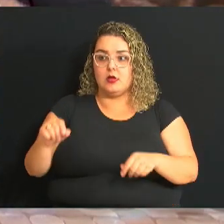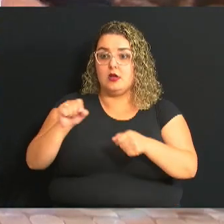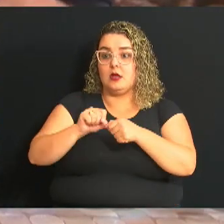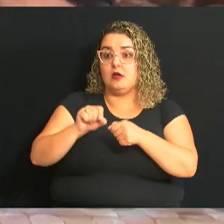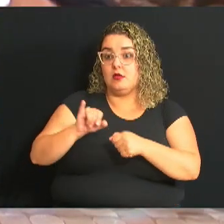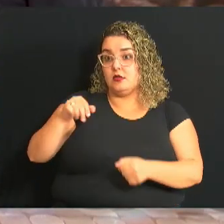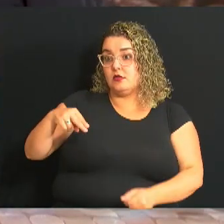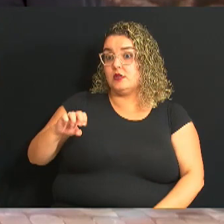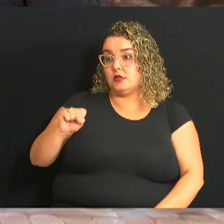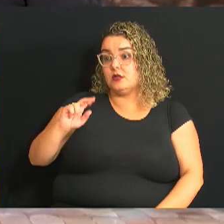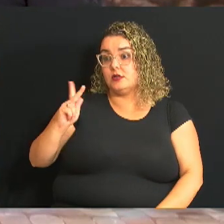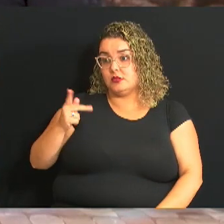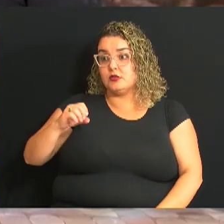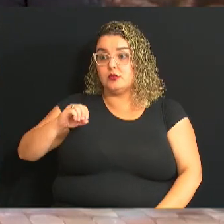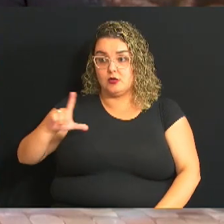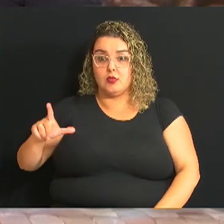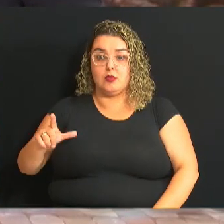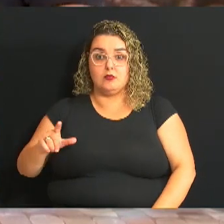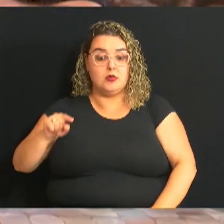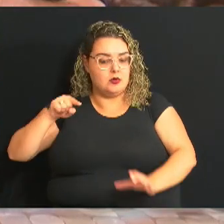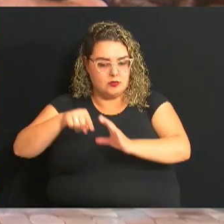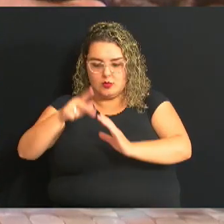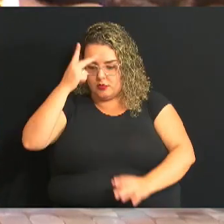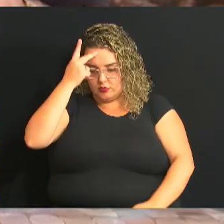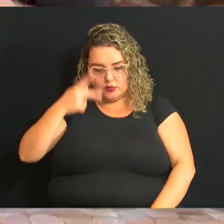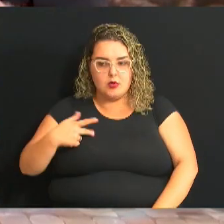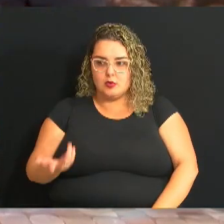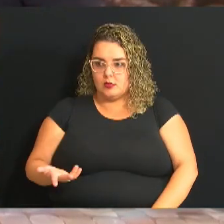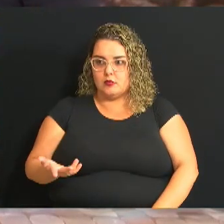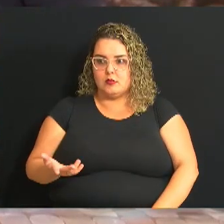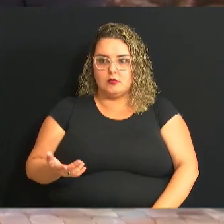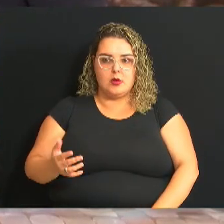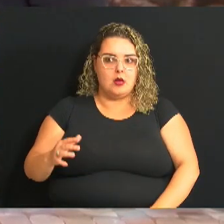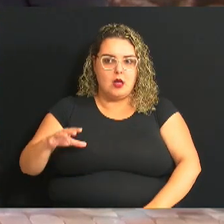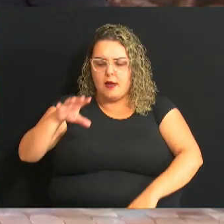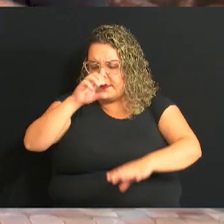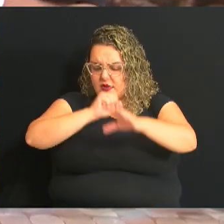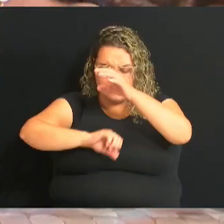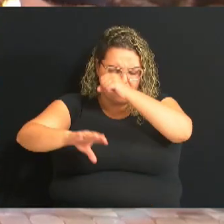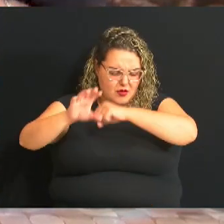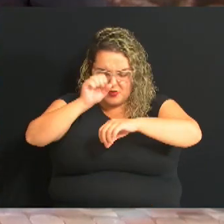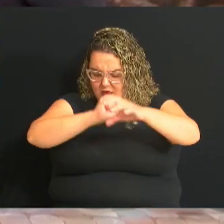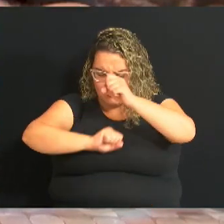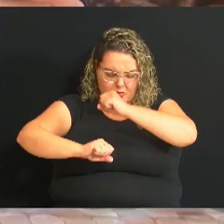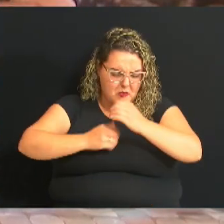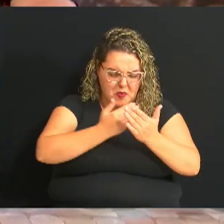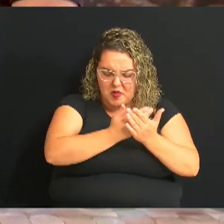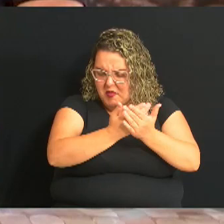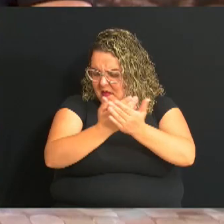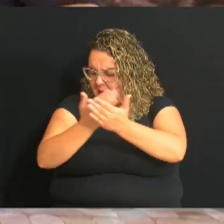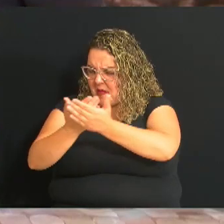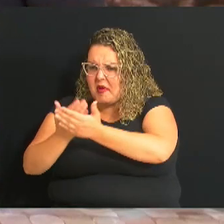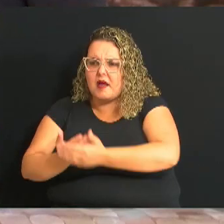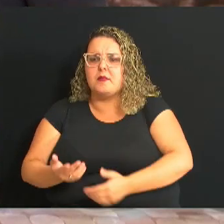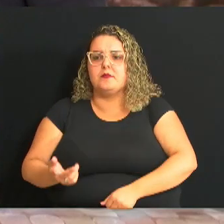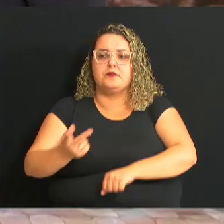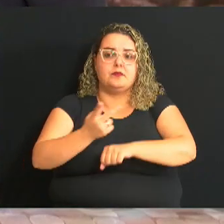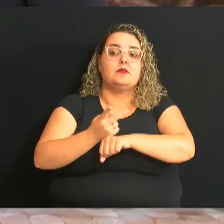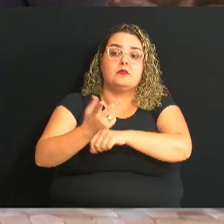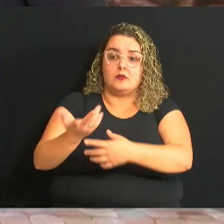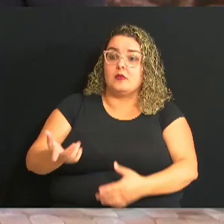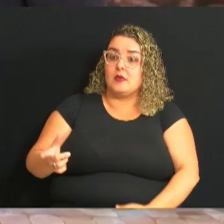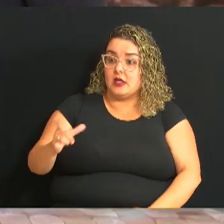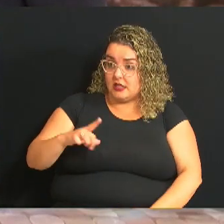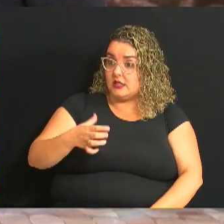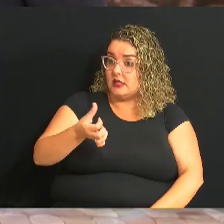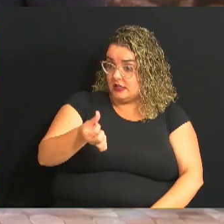Schools, se aprofundou por conta própria, né? O cara devorou tudo que tinha, né? Ganhou os prêmios que tinha, obviamente, tem 6 funcionários com